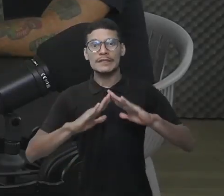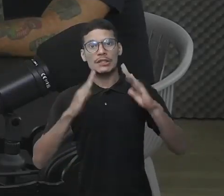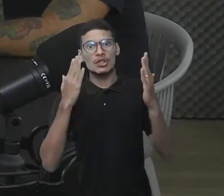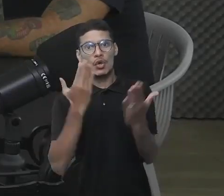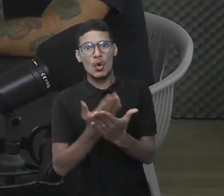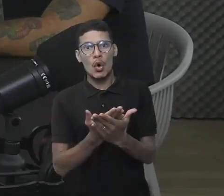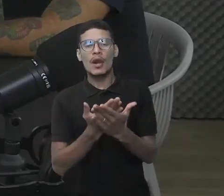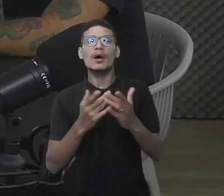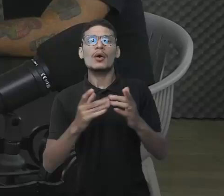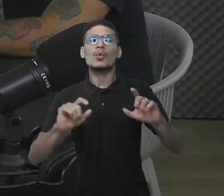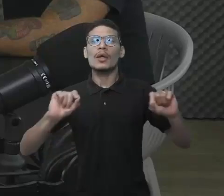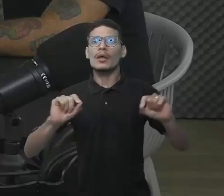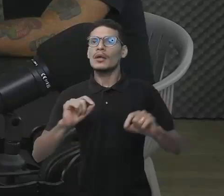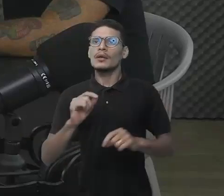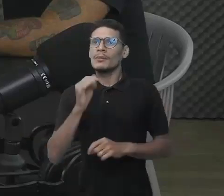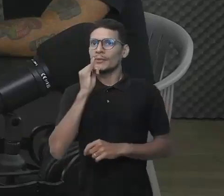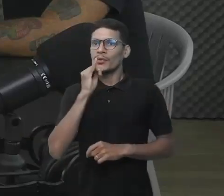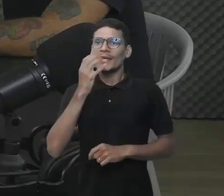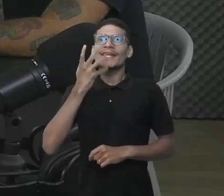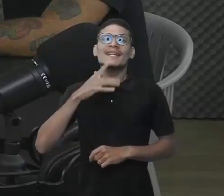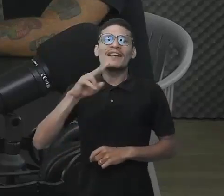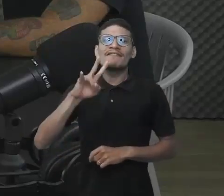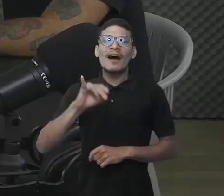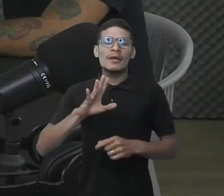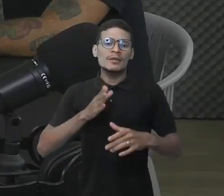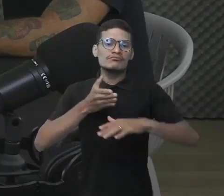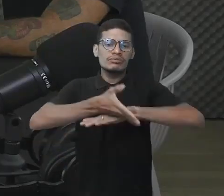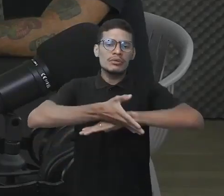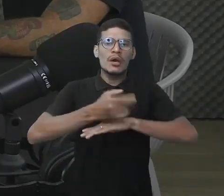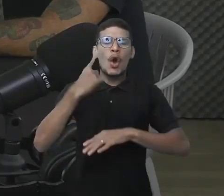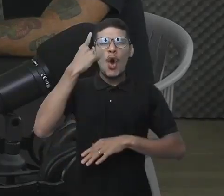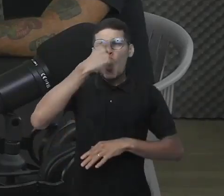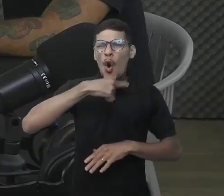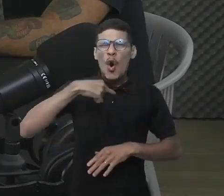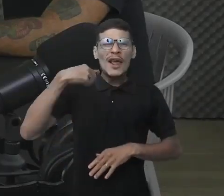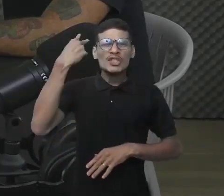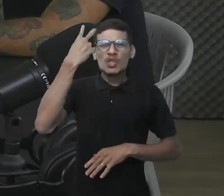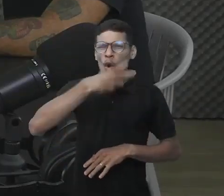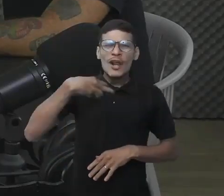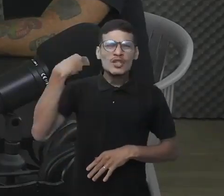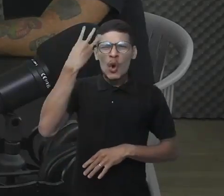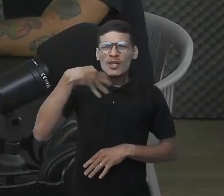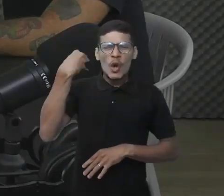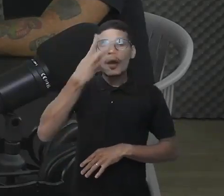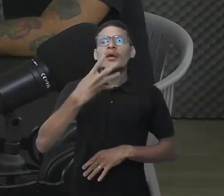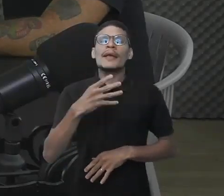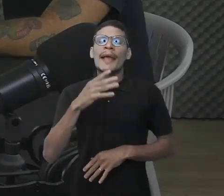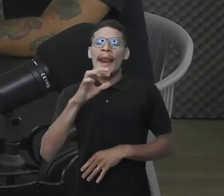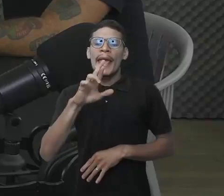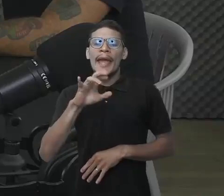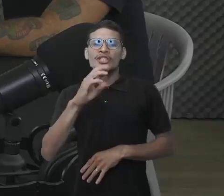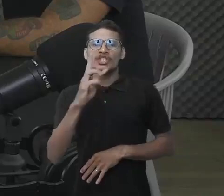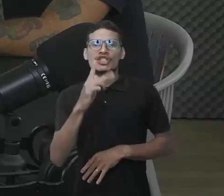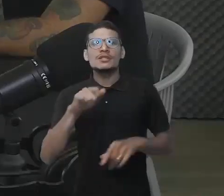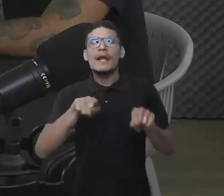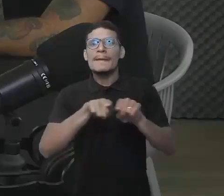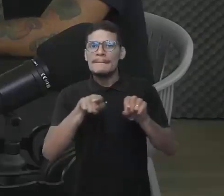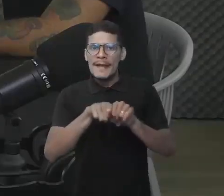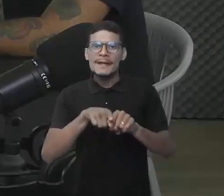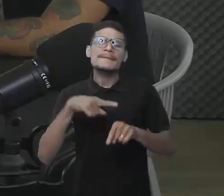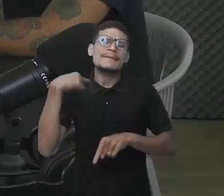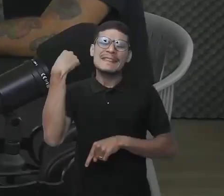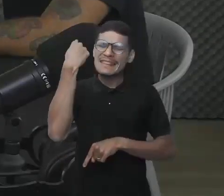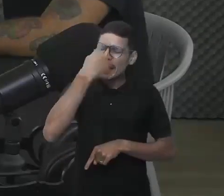criança passa muitas horas na escola, e se você imagina a creche, a criança passa quase que o dia inteiro na escola, ela não